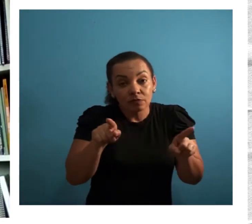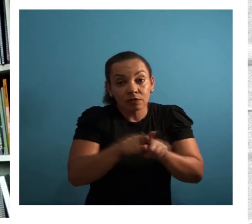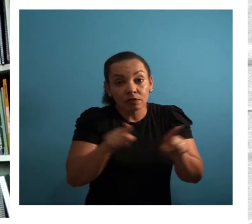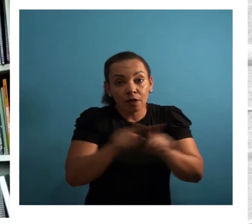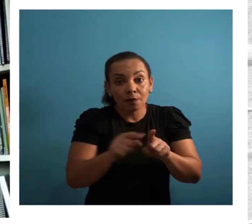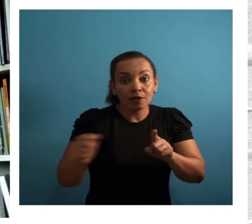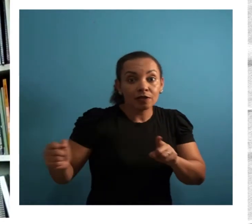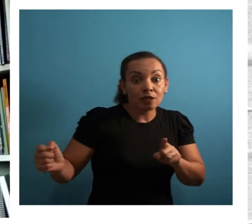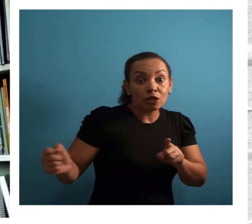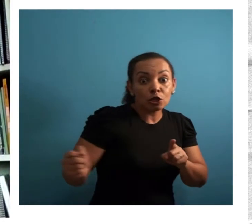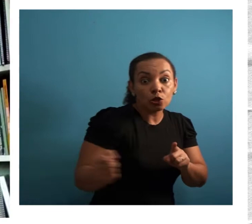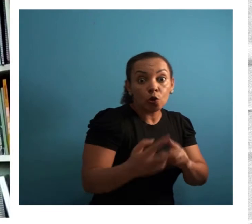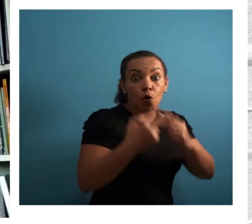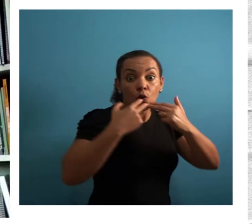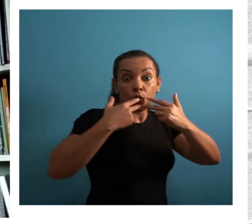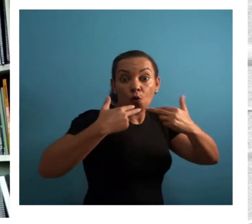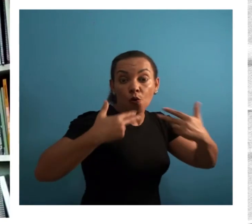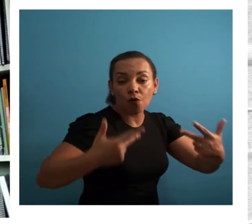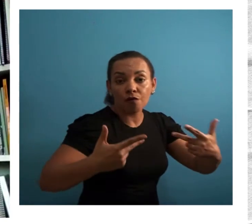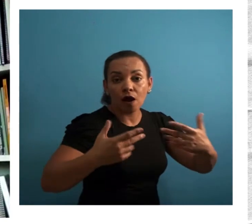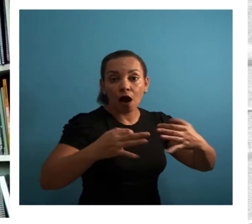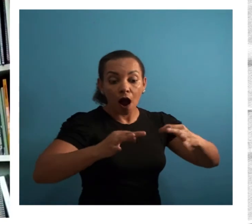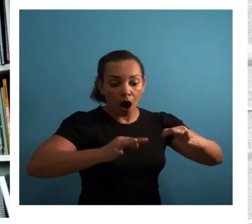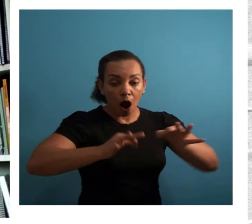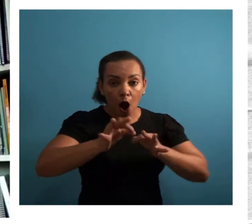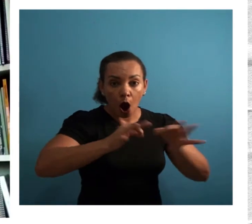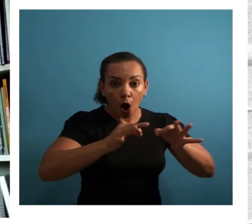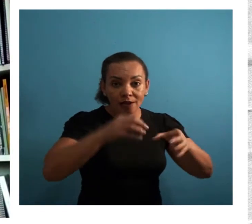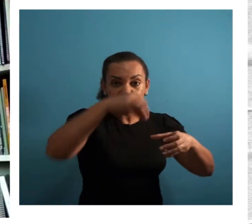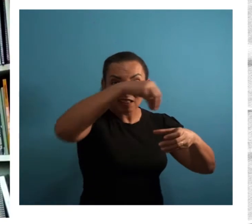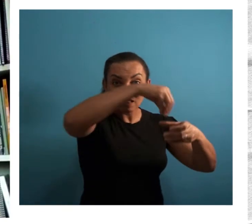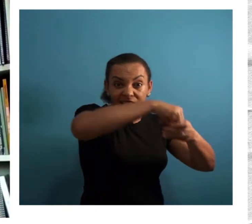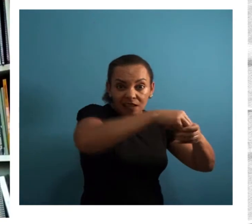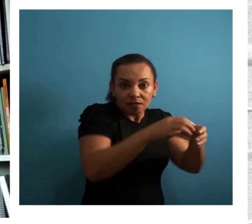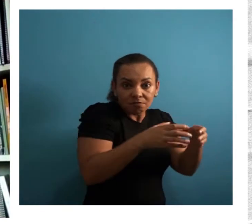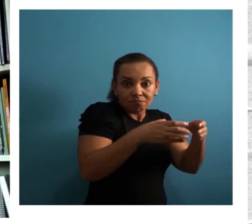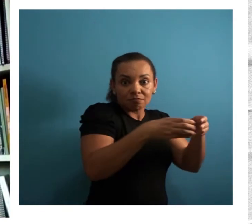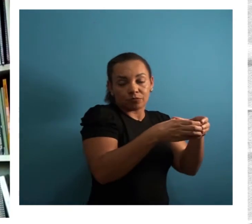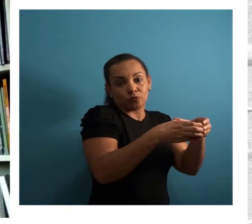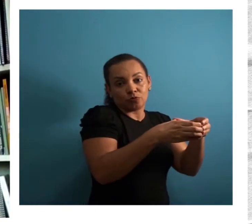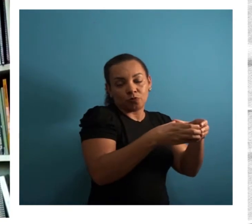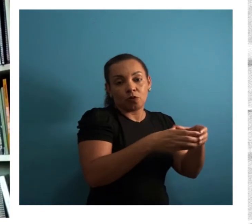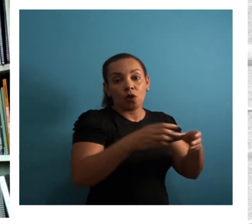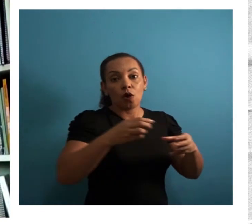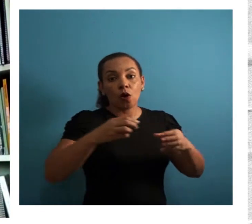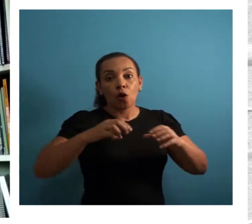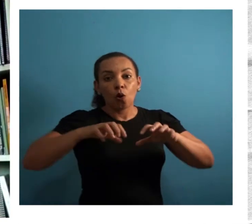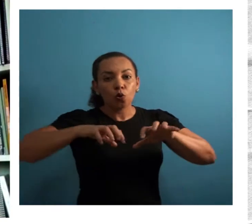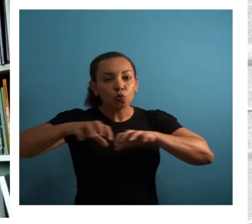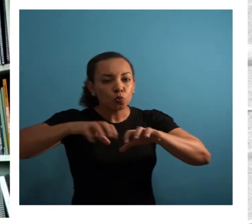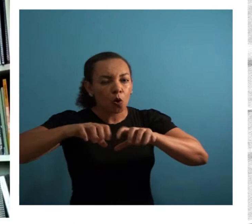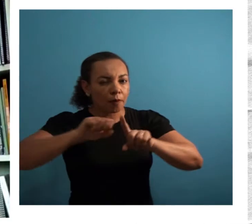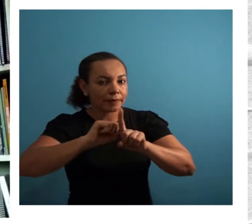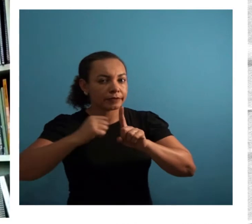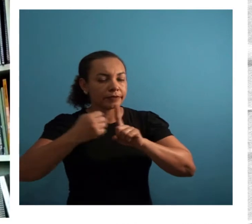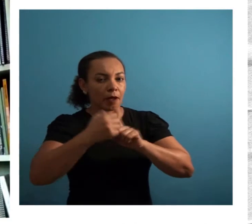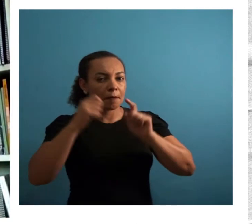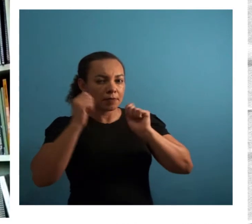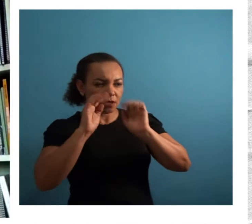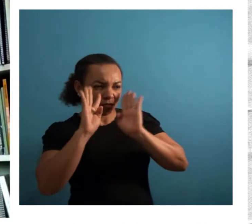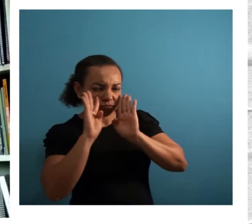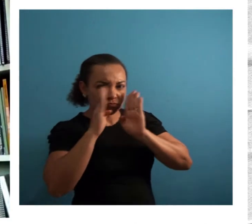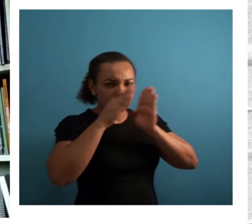construção orgânica os movimentos sociais aprenderam por conta própria que é preciso ter uma direção